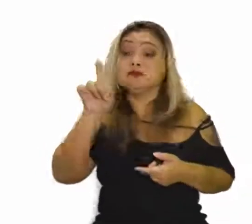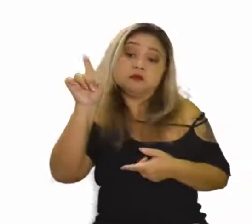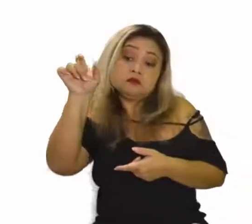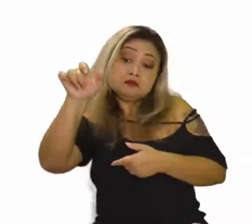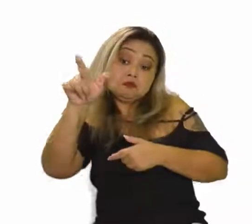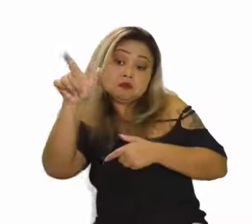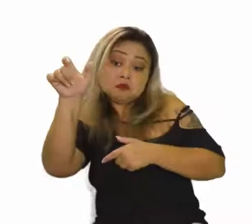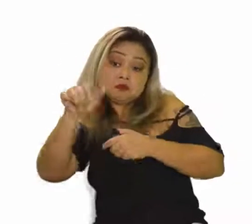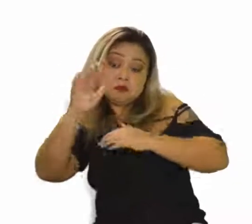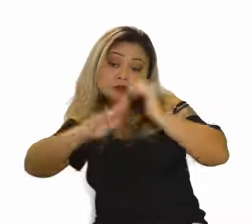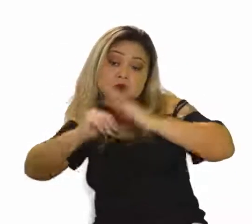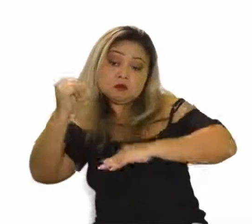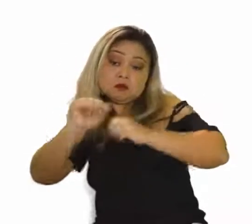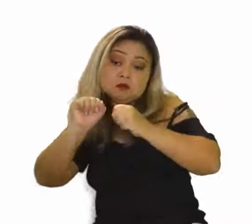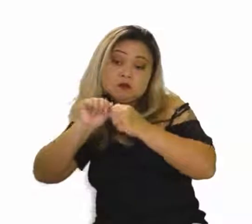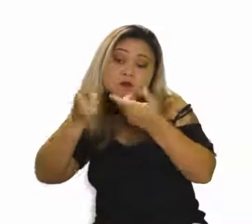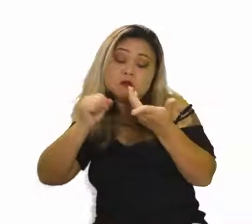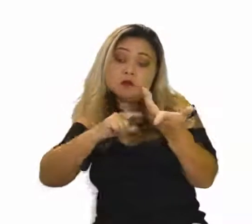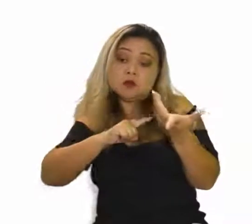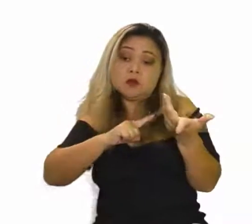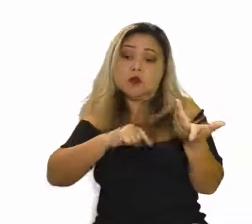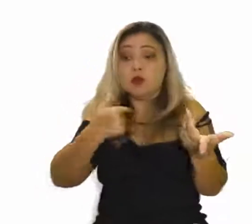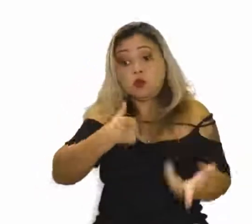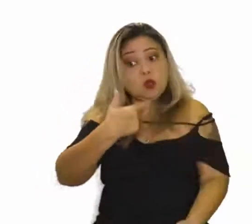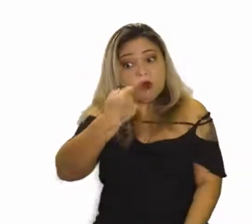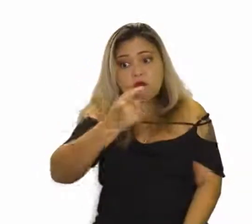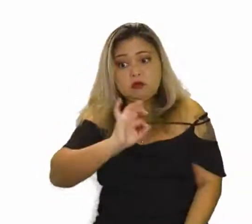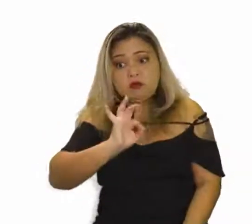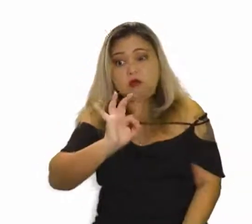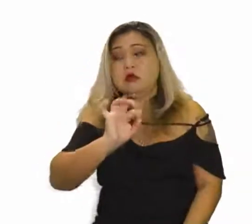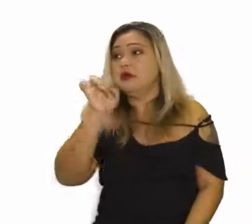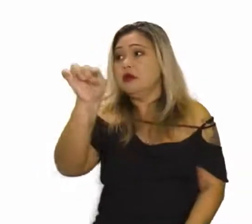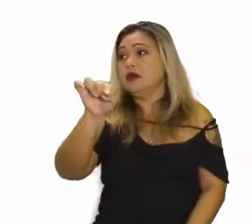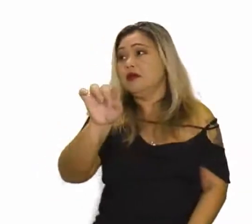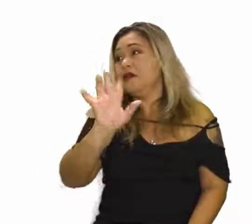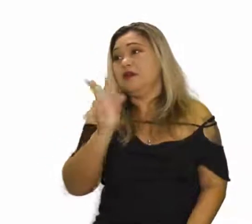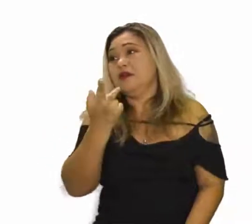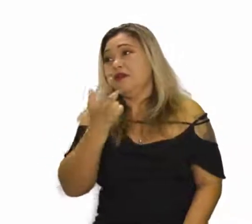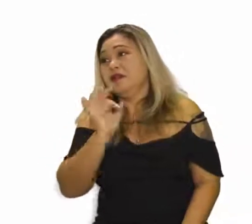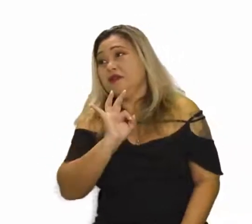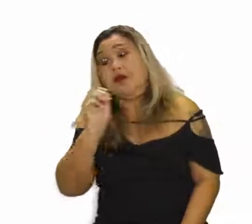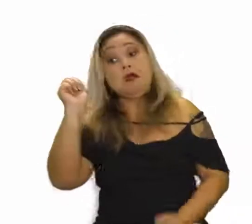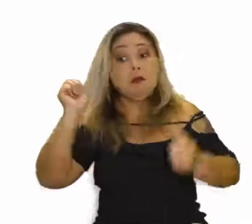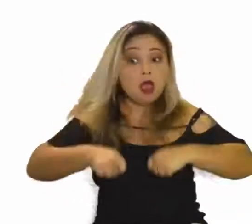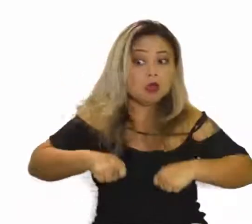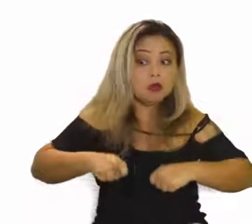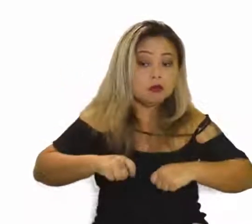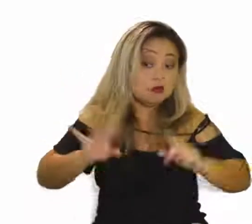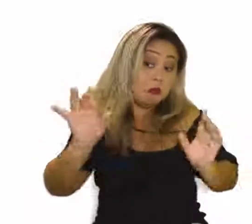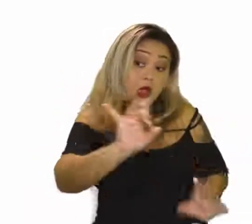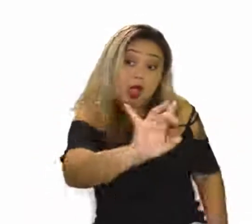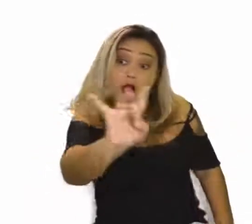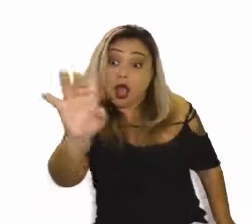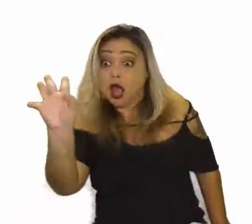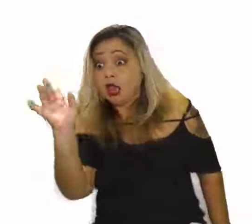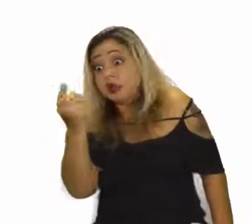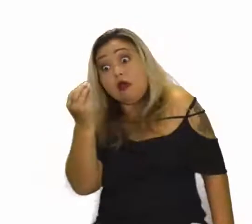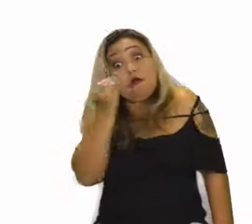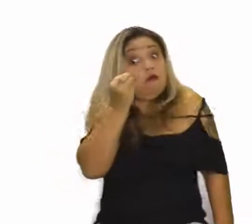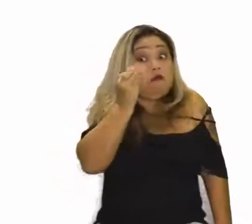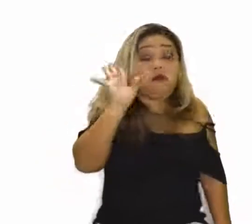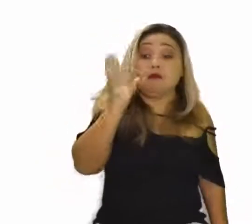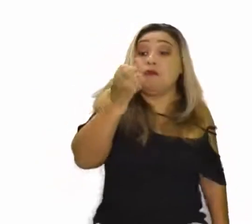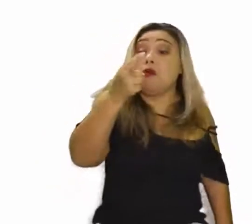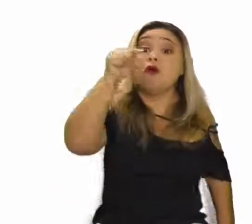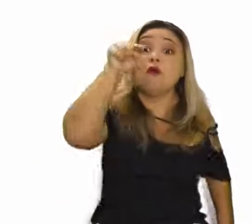vai falar se para ele é vantajoso ou não é. Não sou eu que vou falar, oxente, eu vou falar, é possível? É, cada um vê se